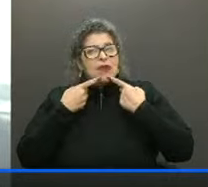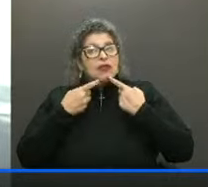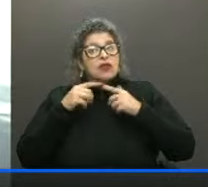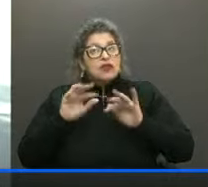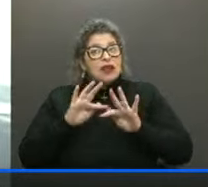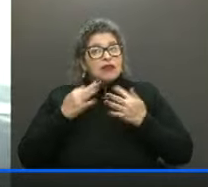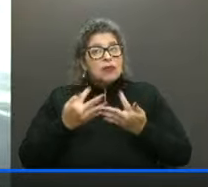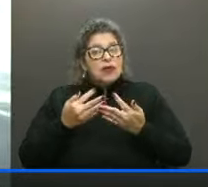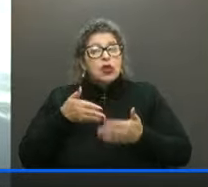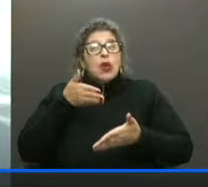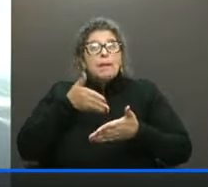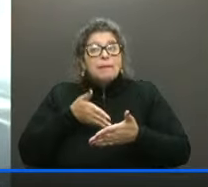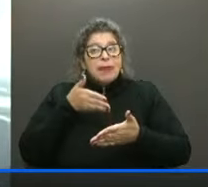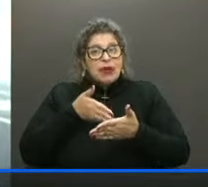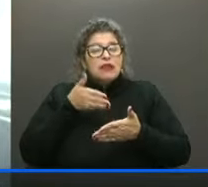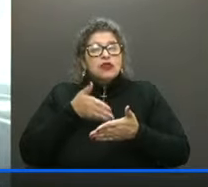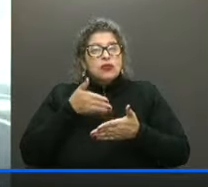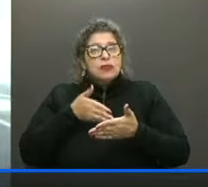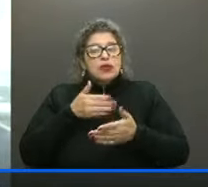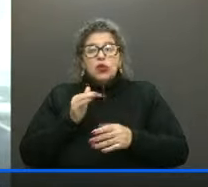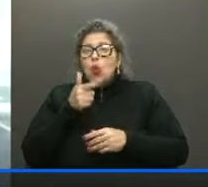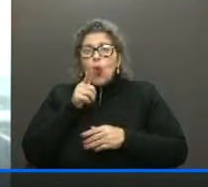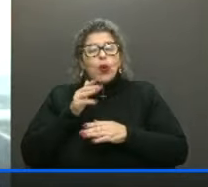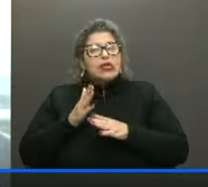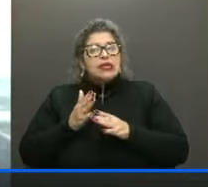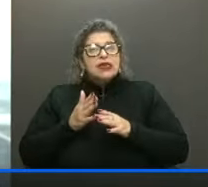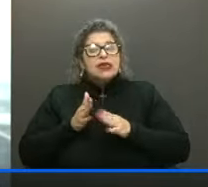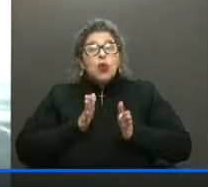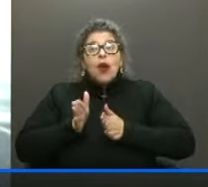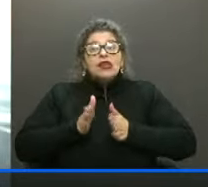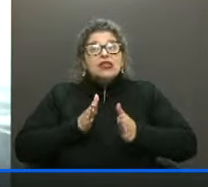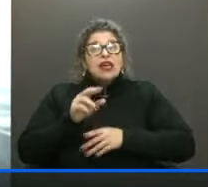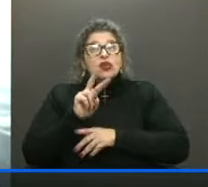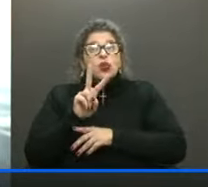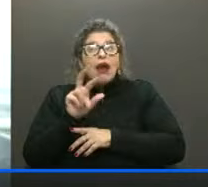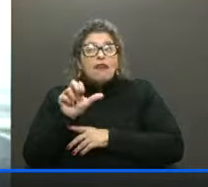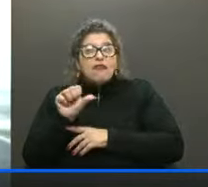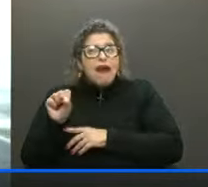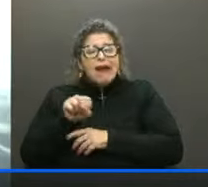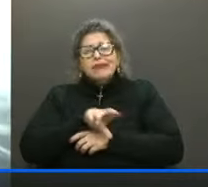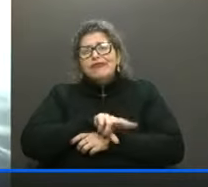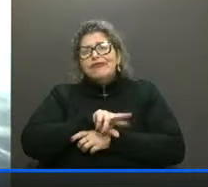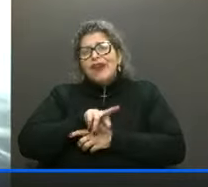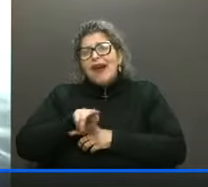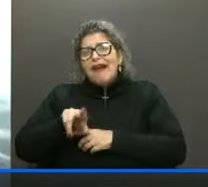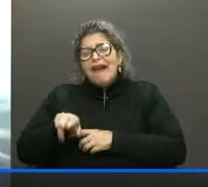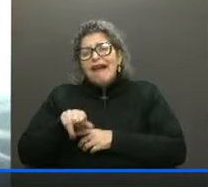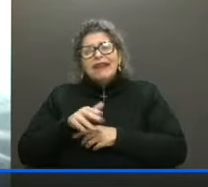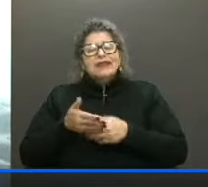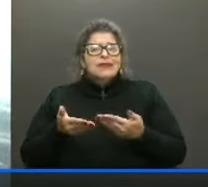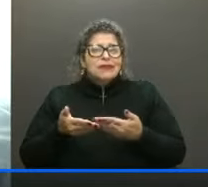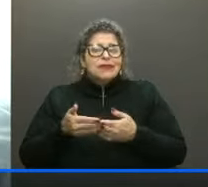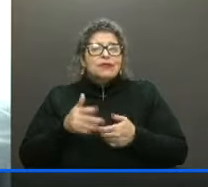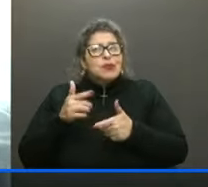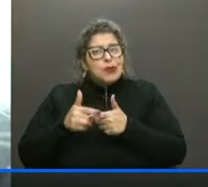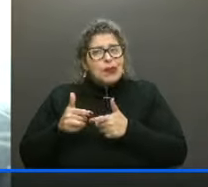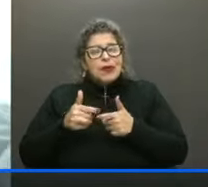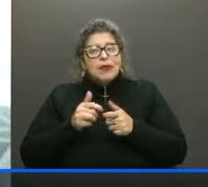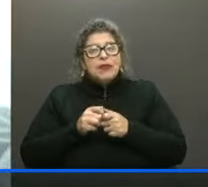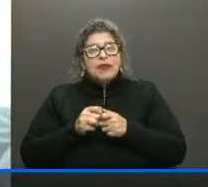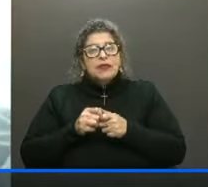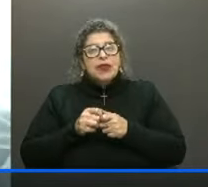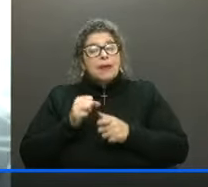do impedimento, às vezes, de ter o acesso à vaga, por essas questões, né? Então, a gente também tem buscado,